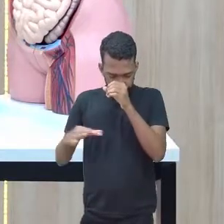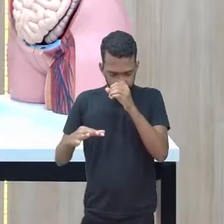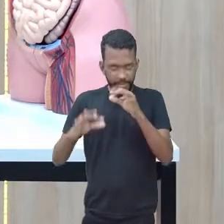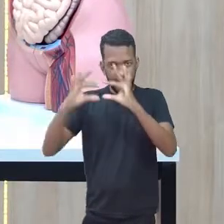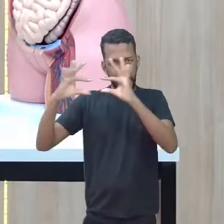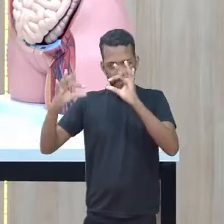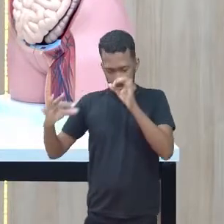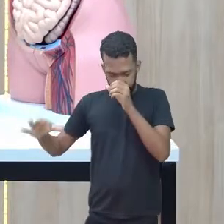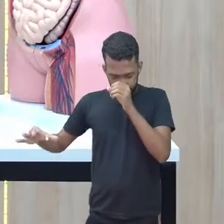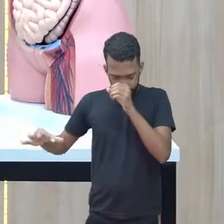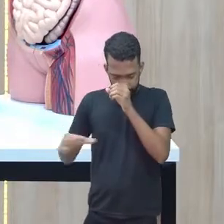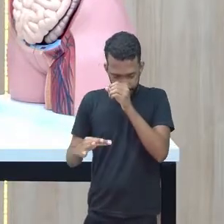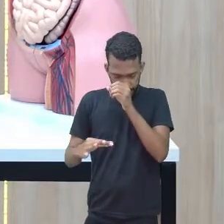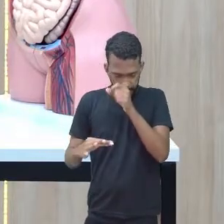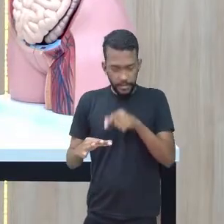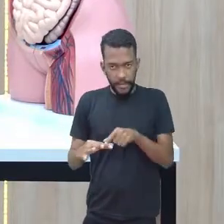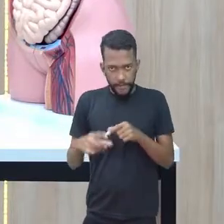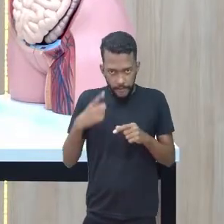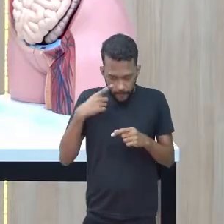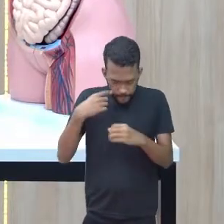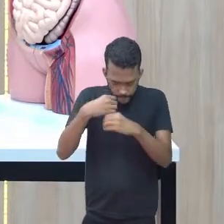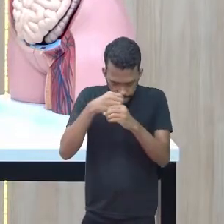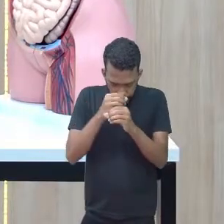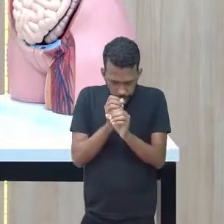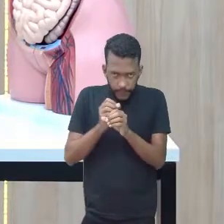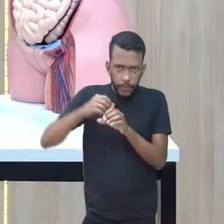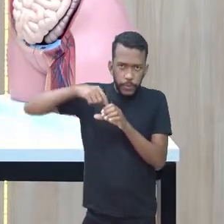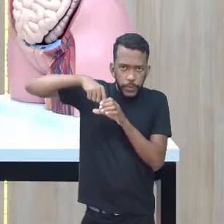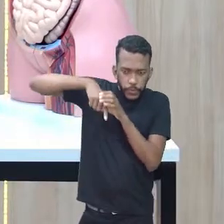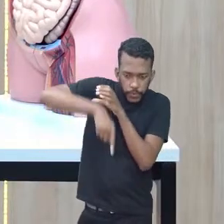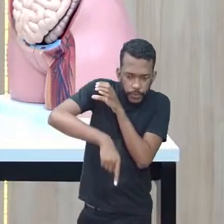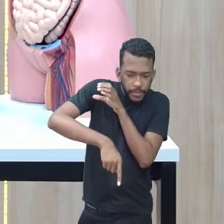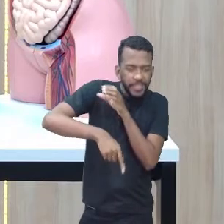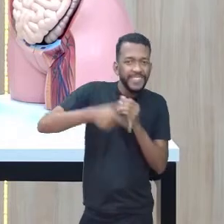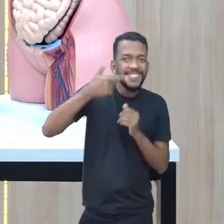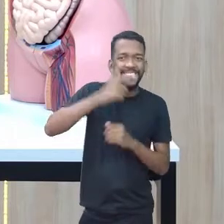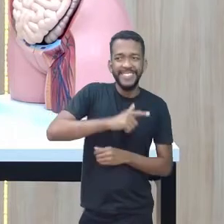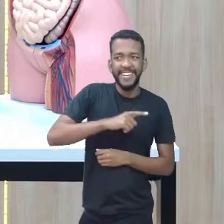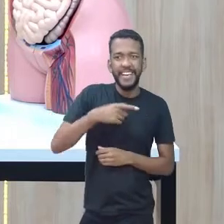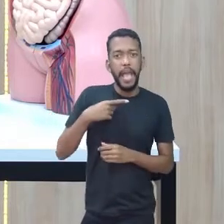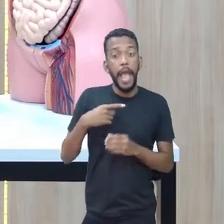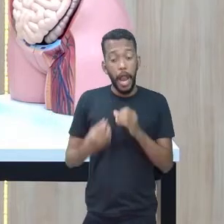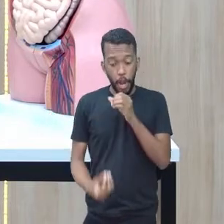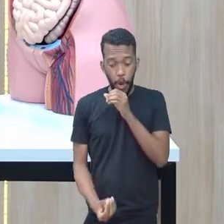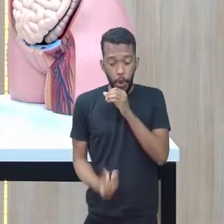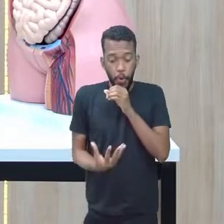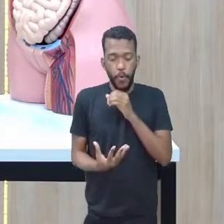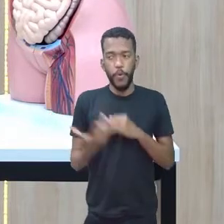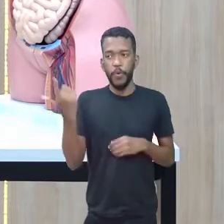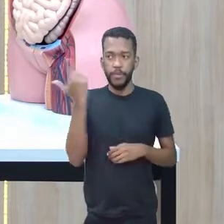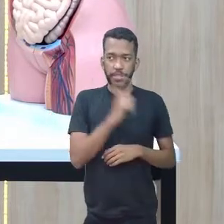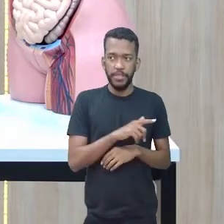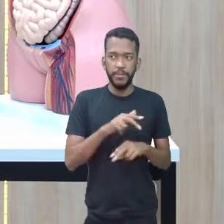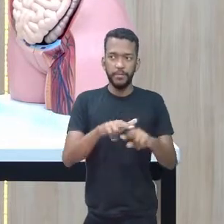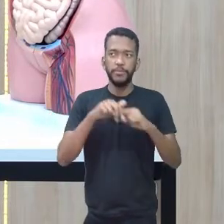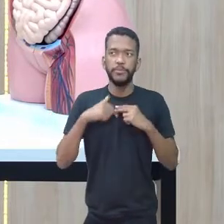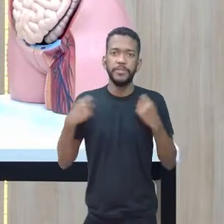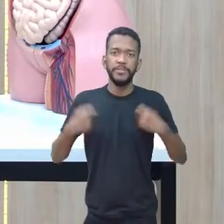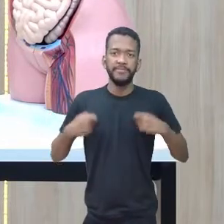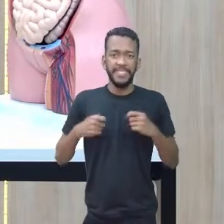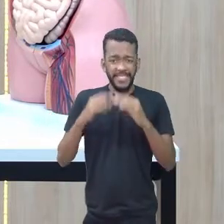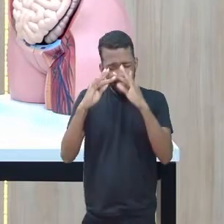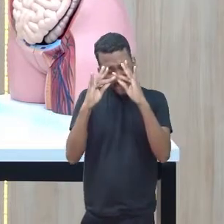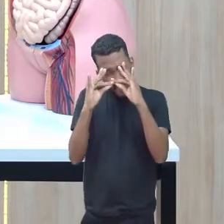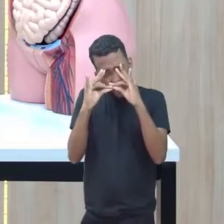observar. Então, para observar qualquer material, é preciso que a luz consiga passar. Por isso que tem que ser bem